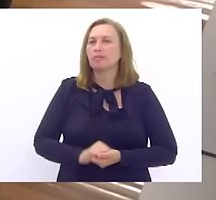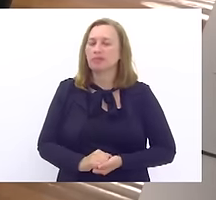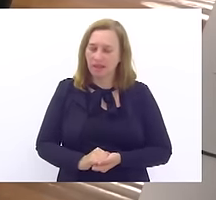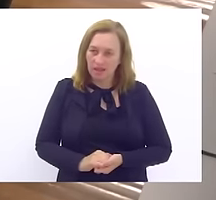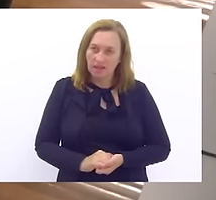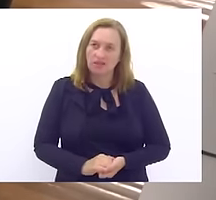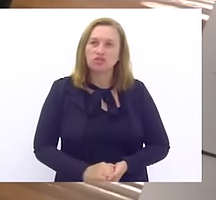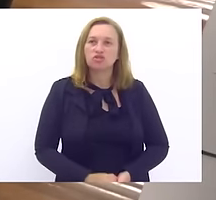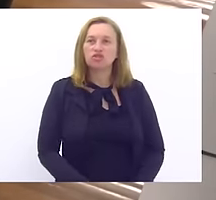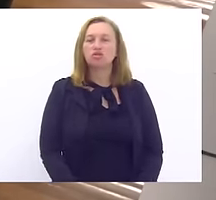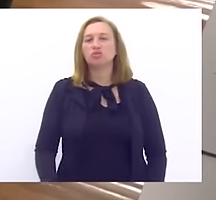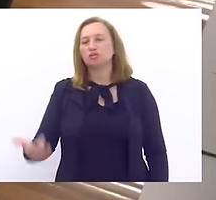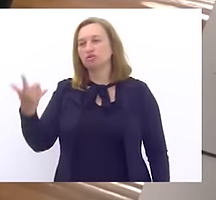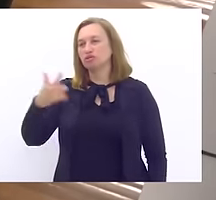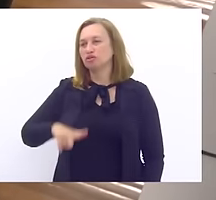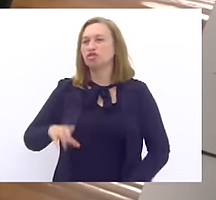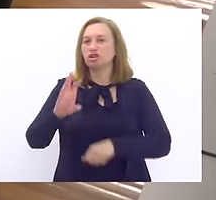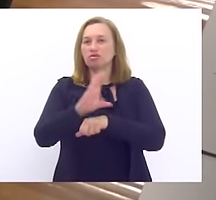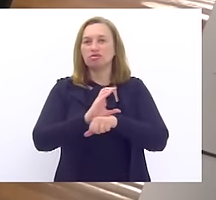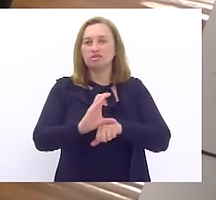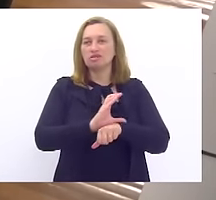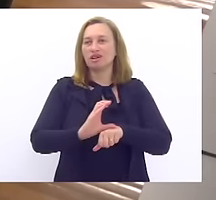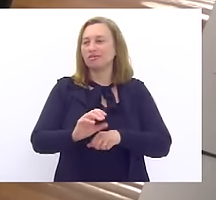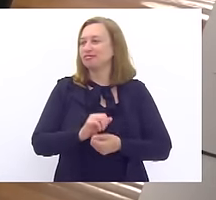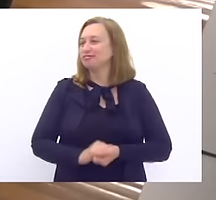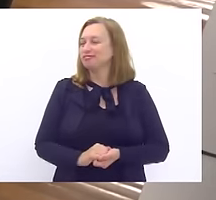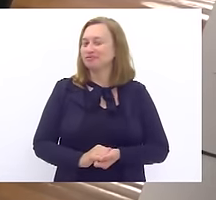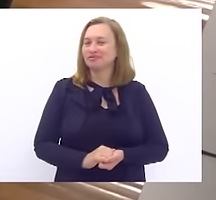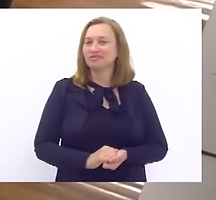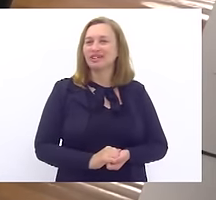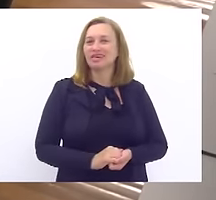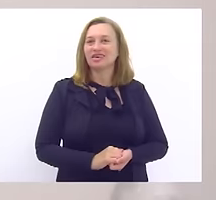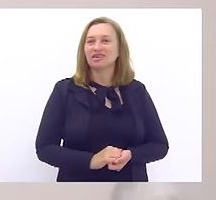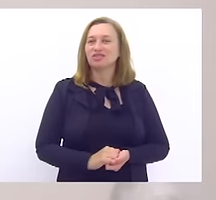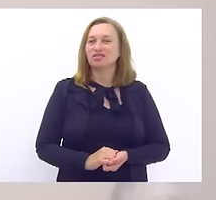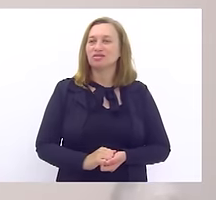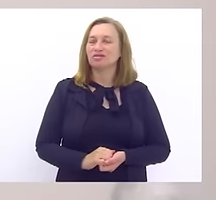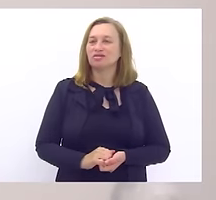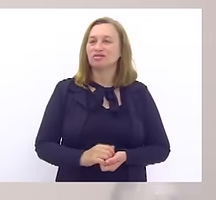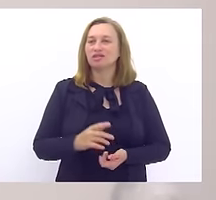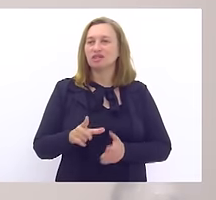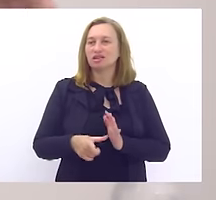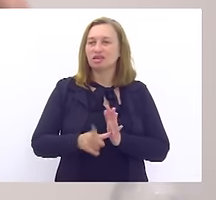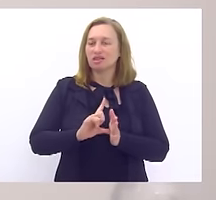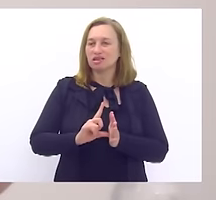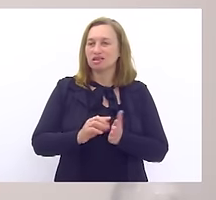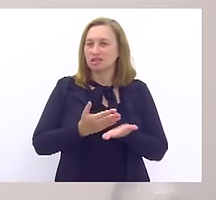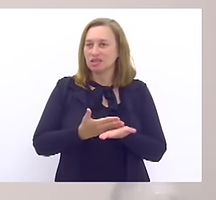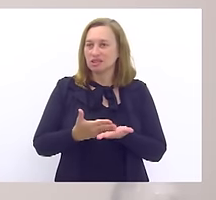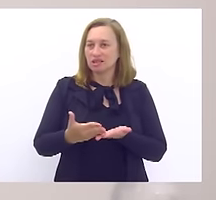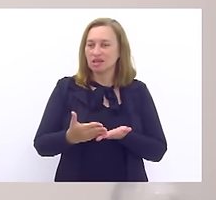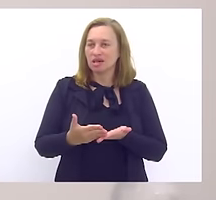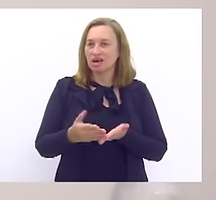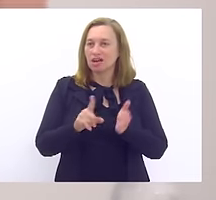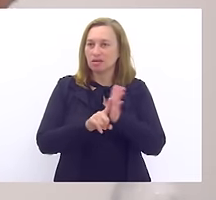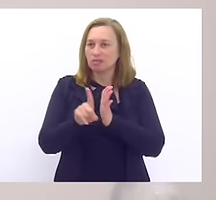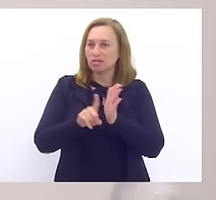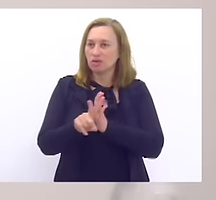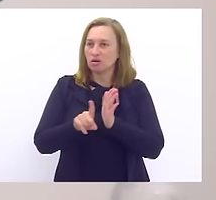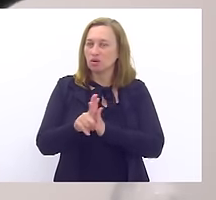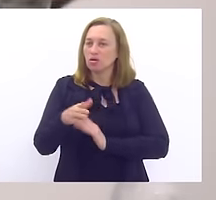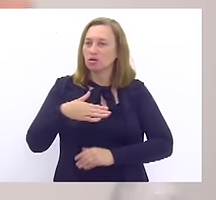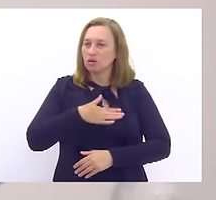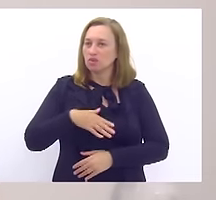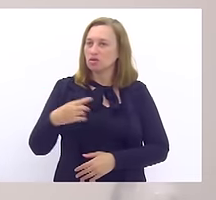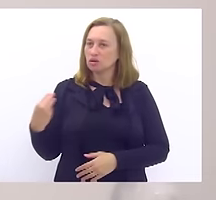é um direito constitucional não responder mas peço que não vai responder antes de começar as perguntas já que foi interrompido estaria tanto